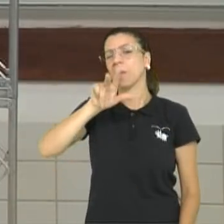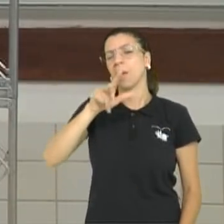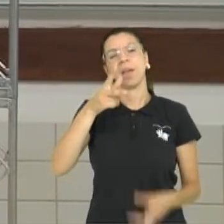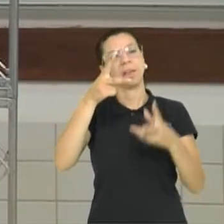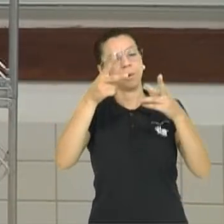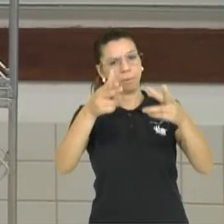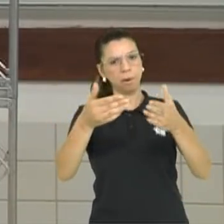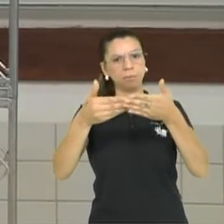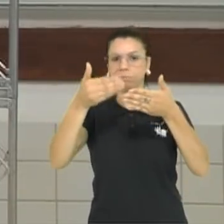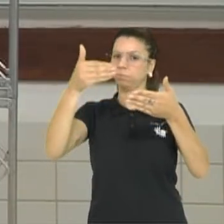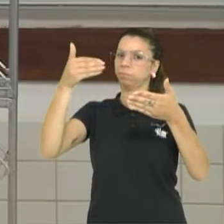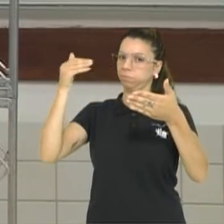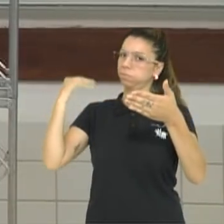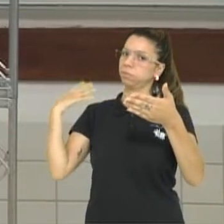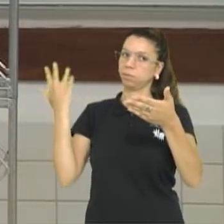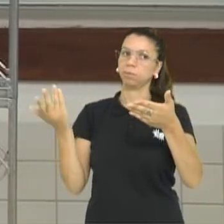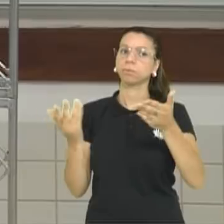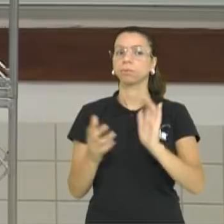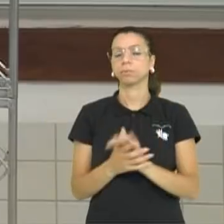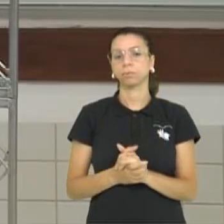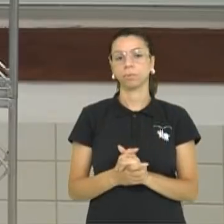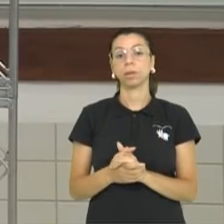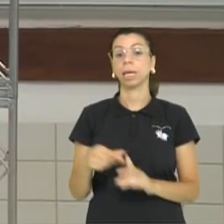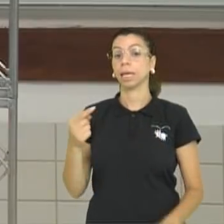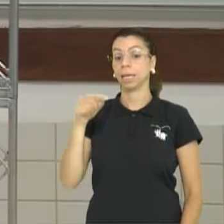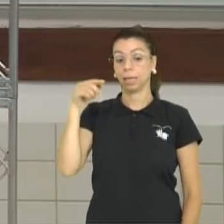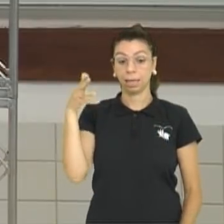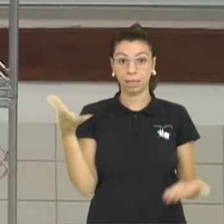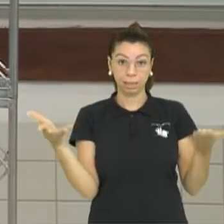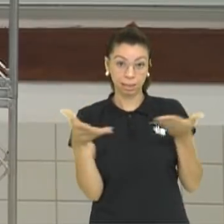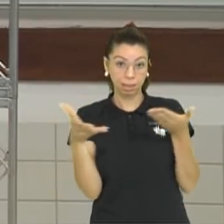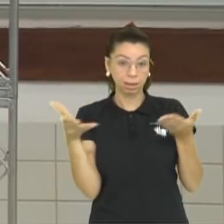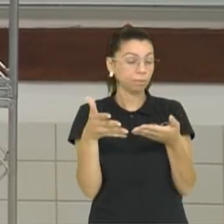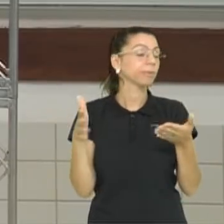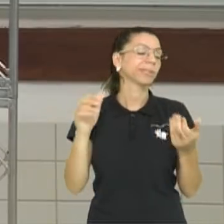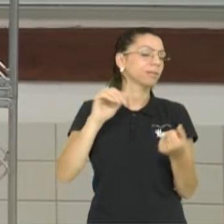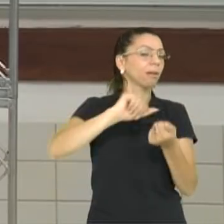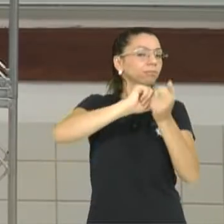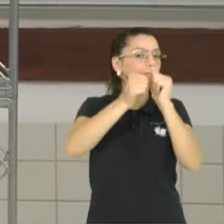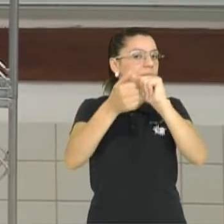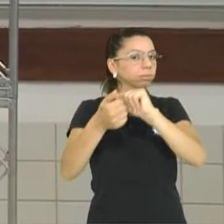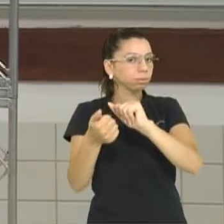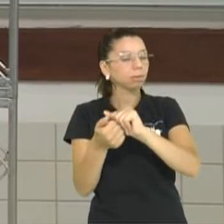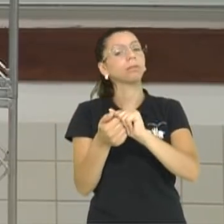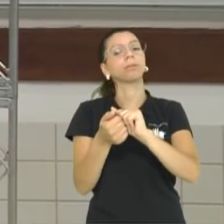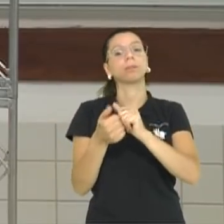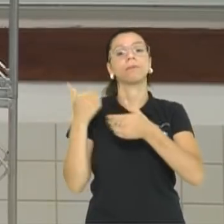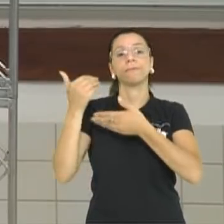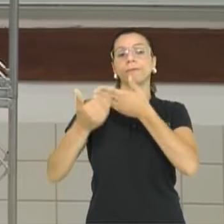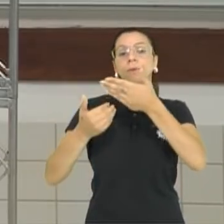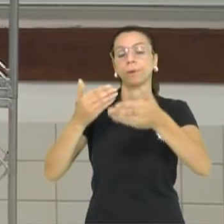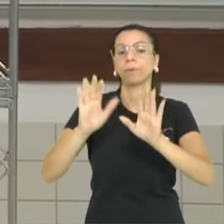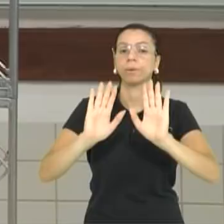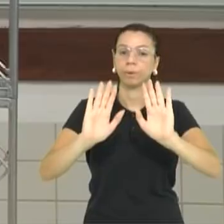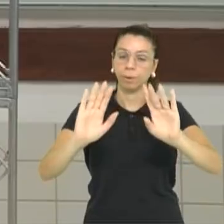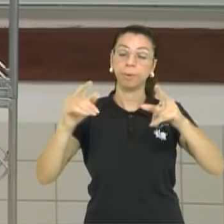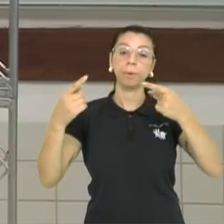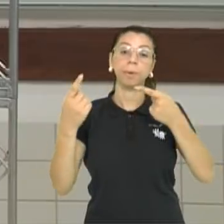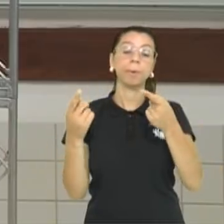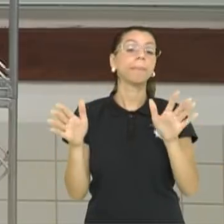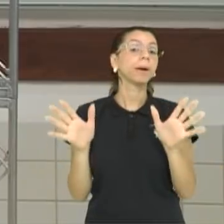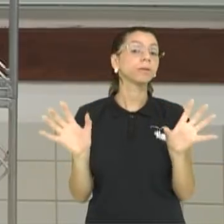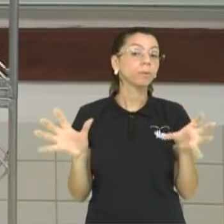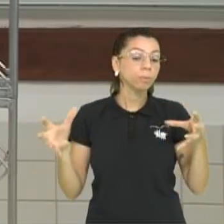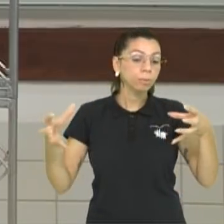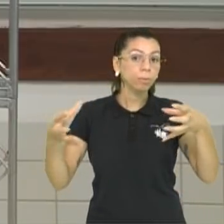igual a esse microscópio que eu tenho aqui. Esse nosso microscópio, ele já está mais avançado, mas a ideia é a mesma. Um